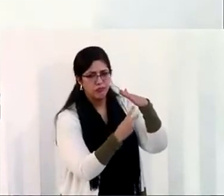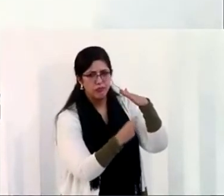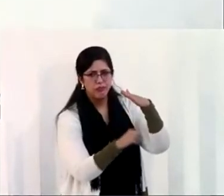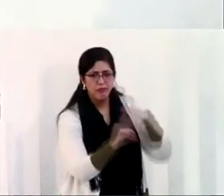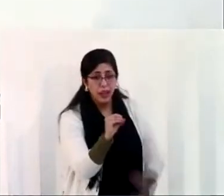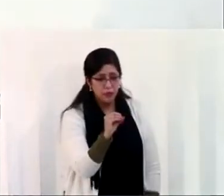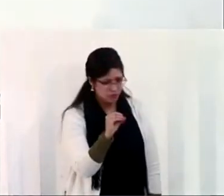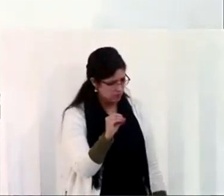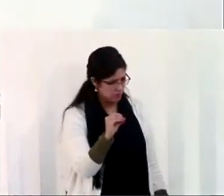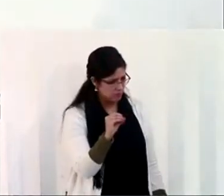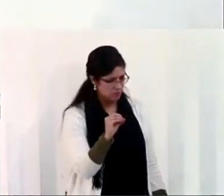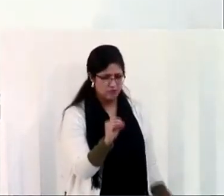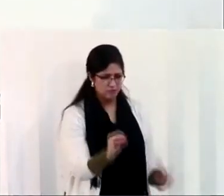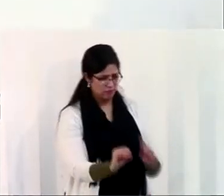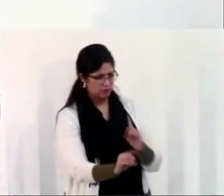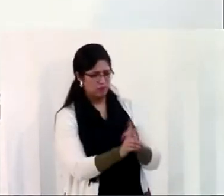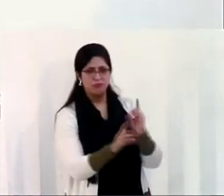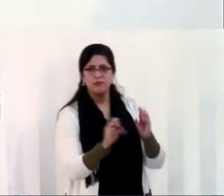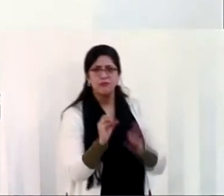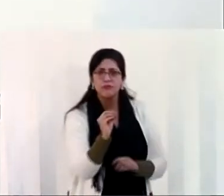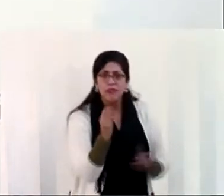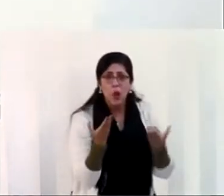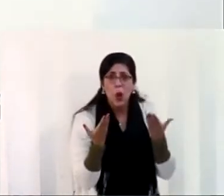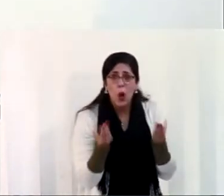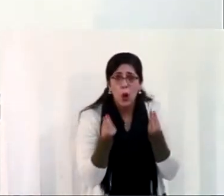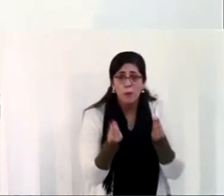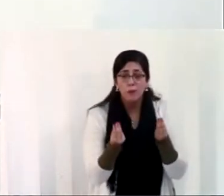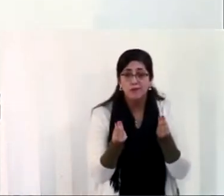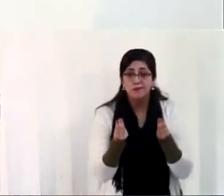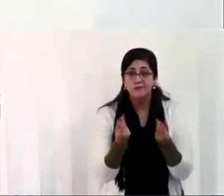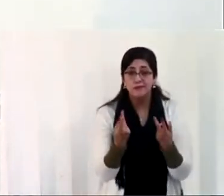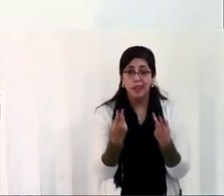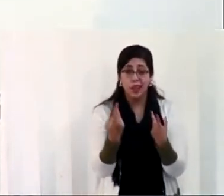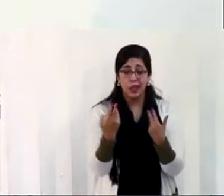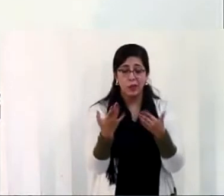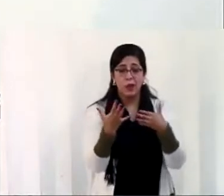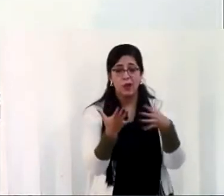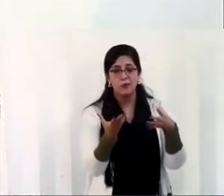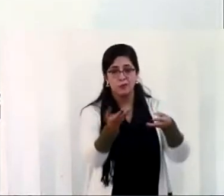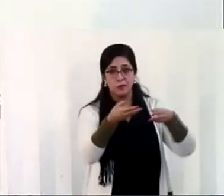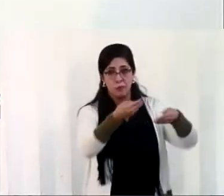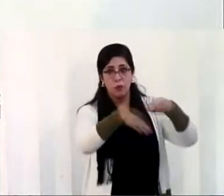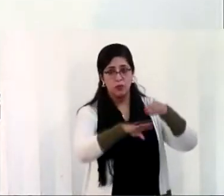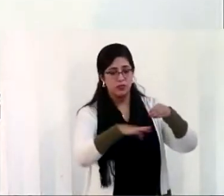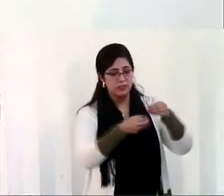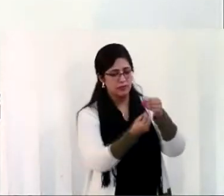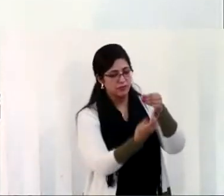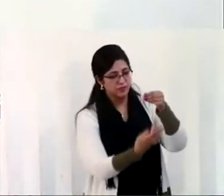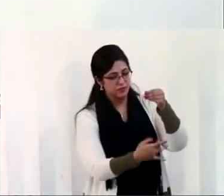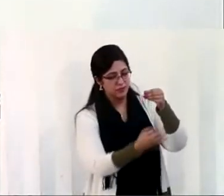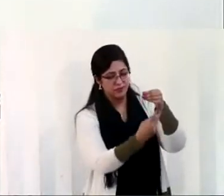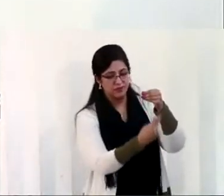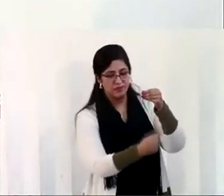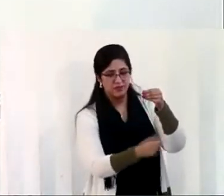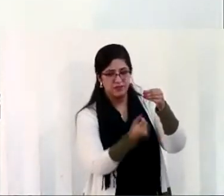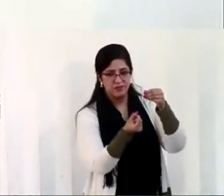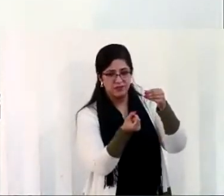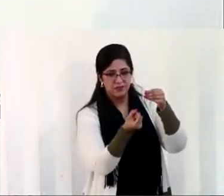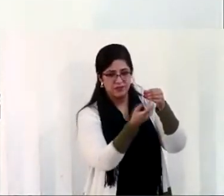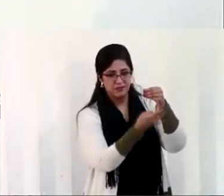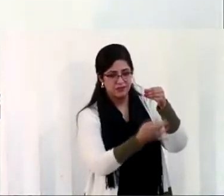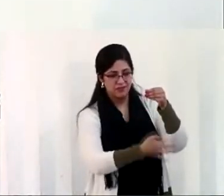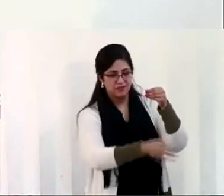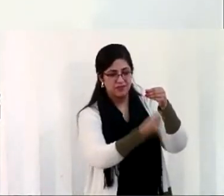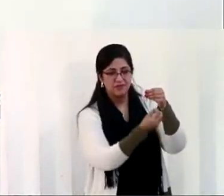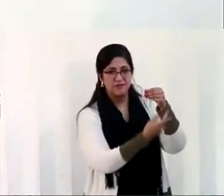nada. Vocês colocam num saquitel furado. Vocês têm notado que não está sobrando nada? Vocês têm notado